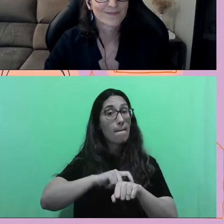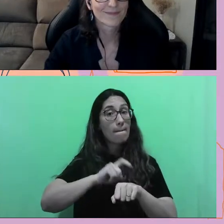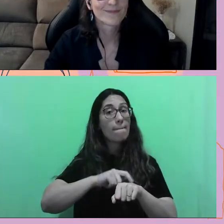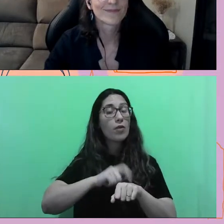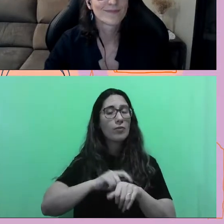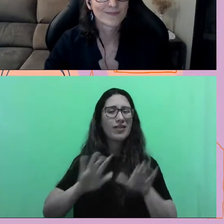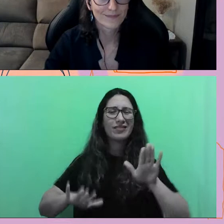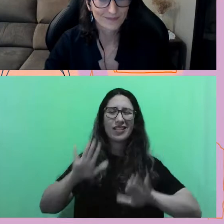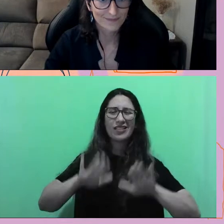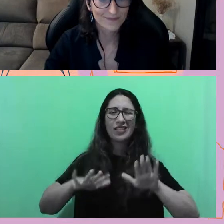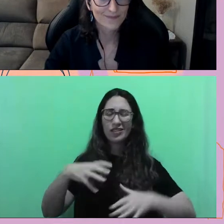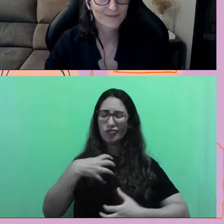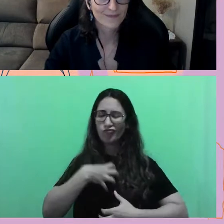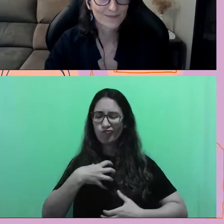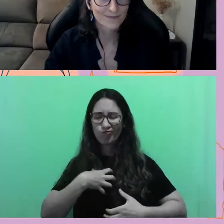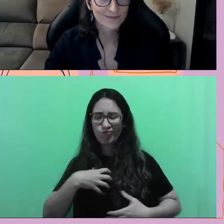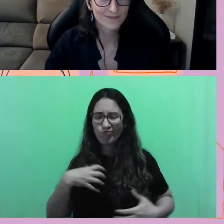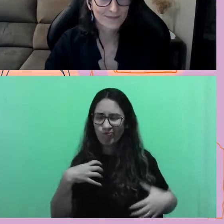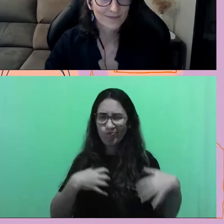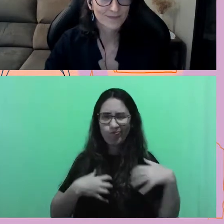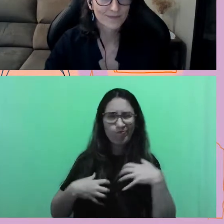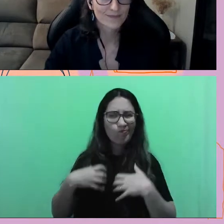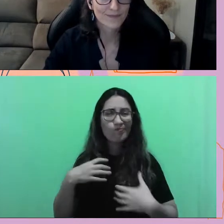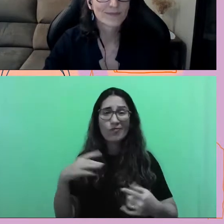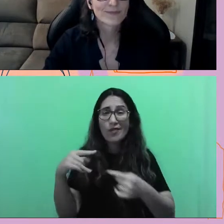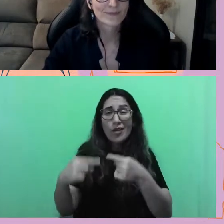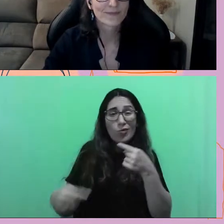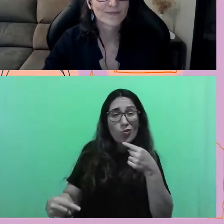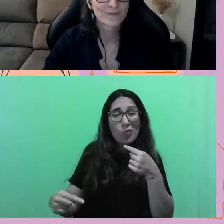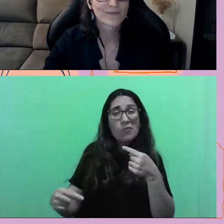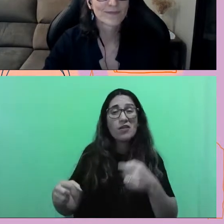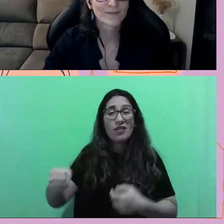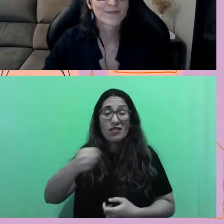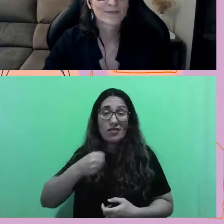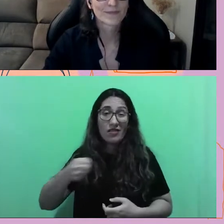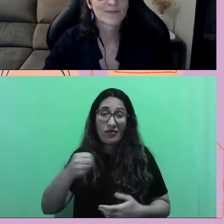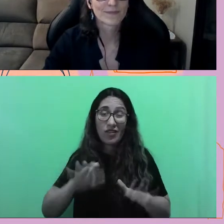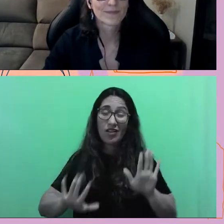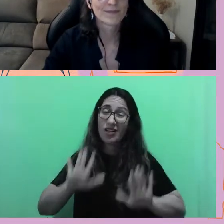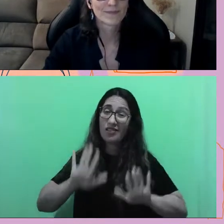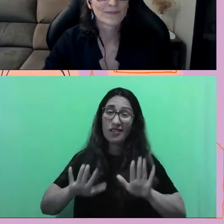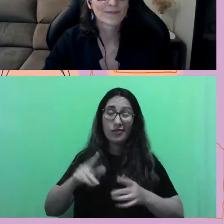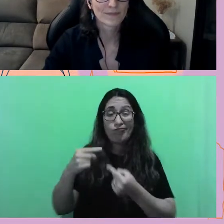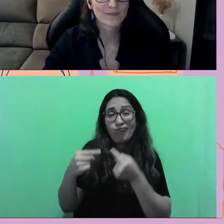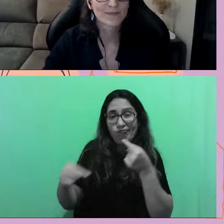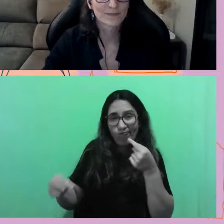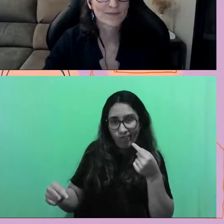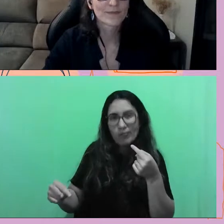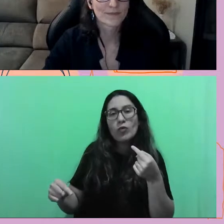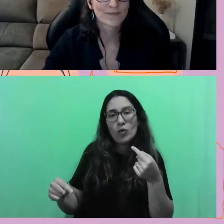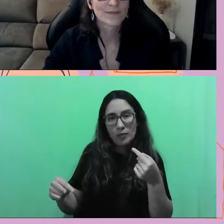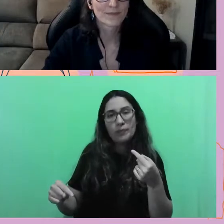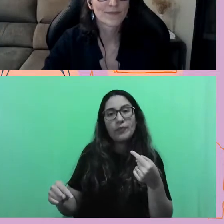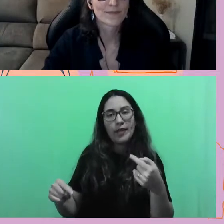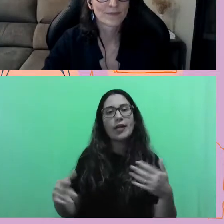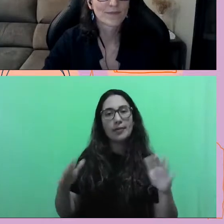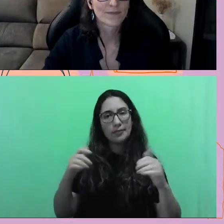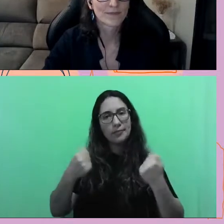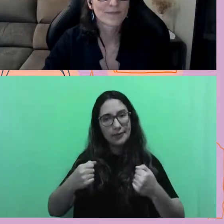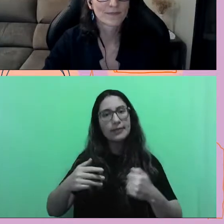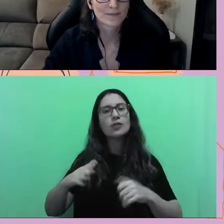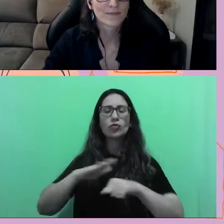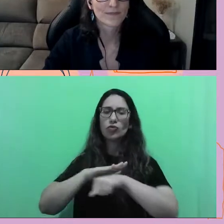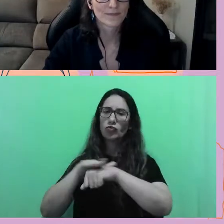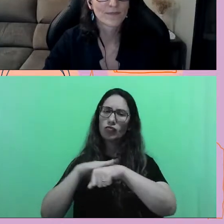bem para consumir o álcool, né? Porque isso também é um limite que a gente tem que perceber. A gente